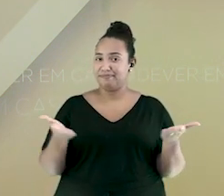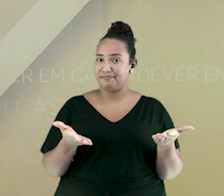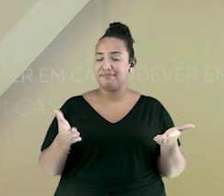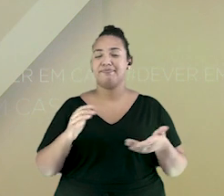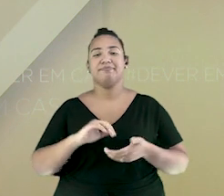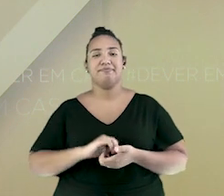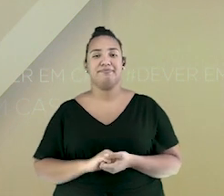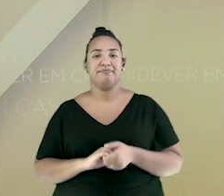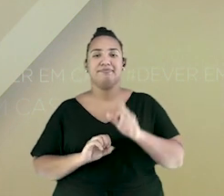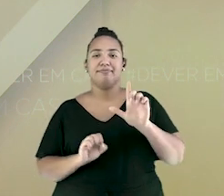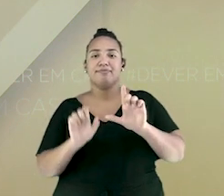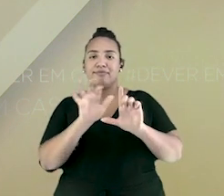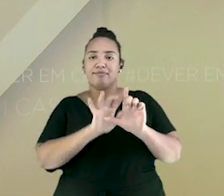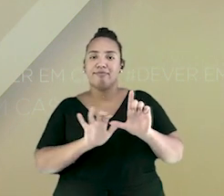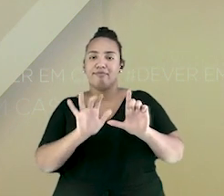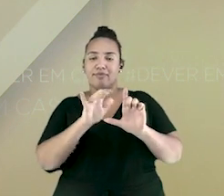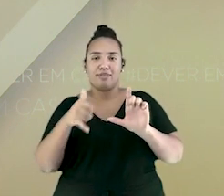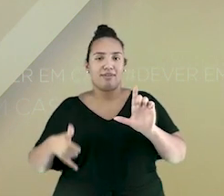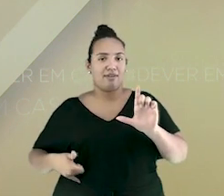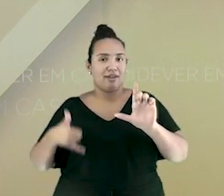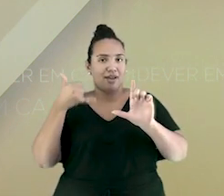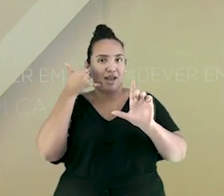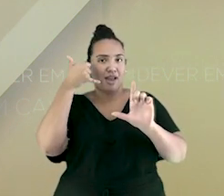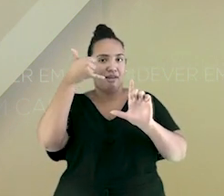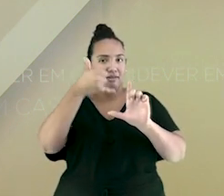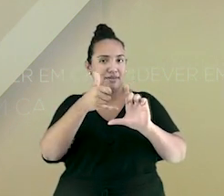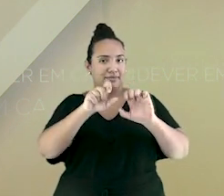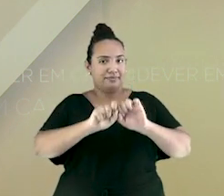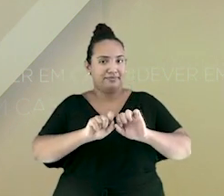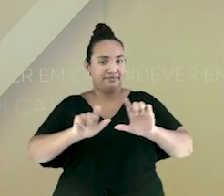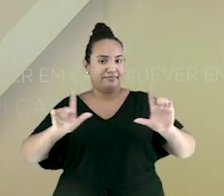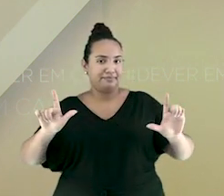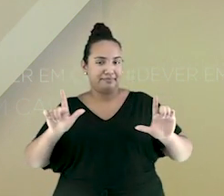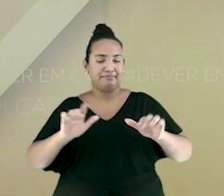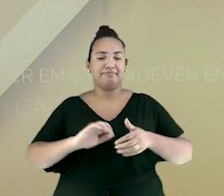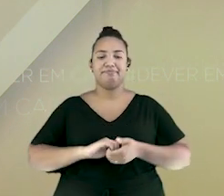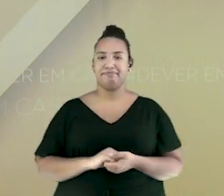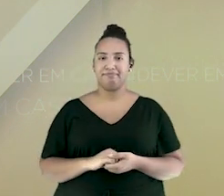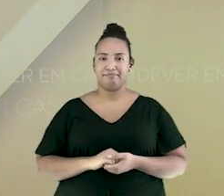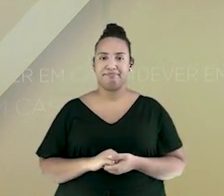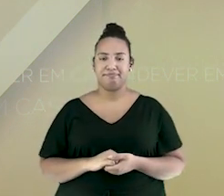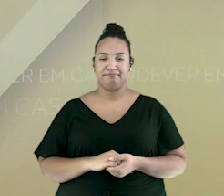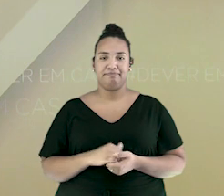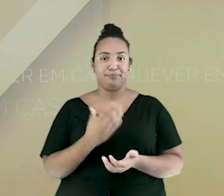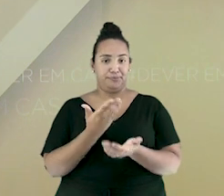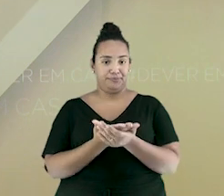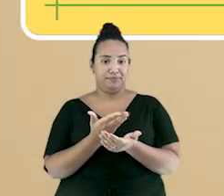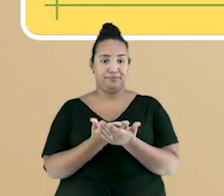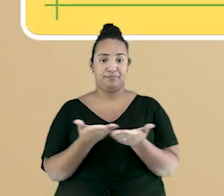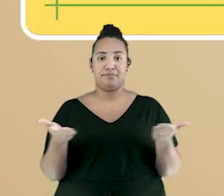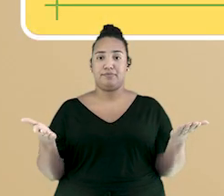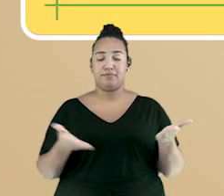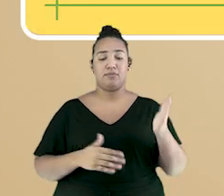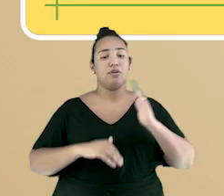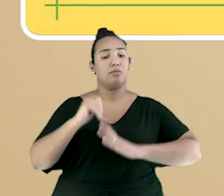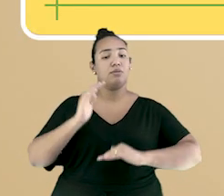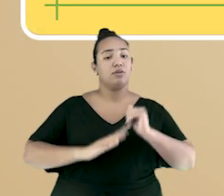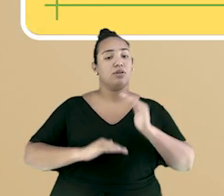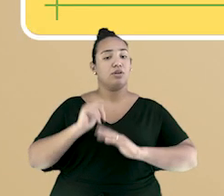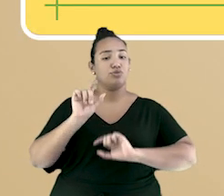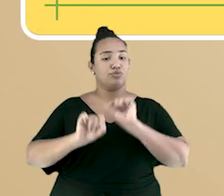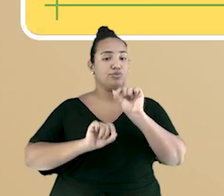nesta aula. Basta acessar o código QR que aparece aí na tela apontando o seu celular. Esta